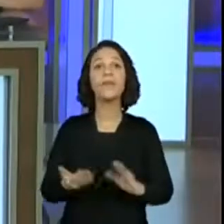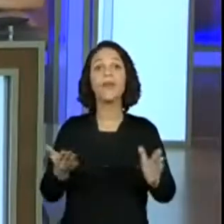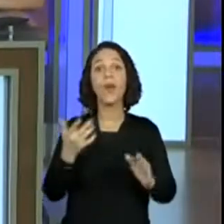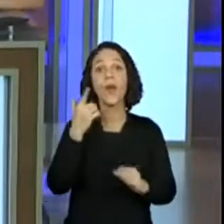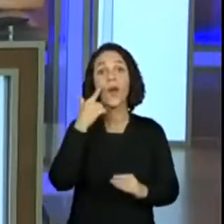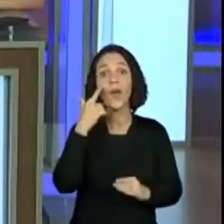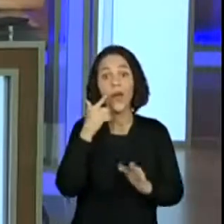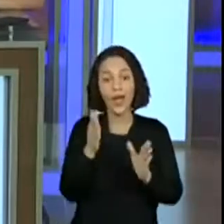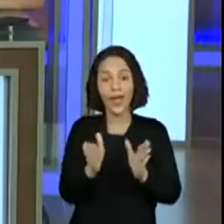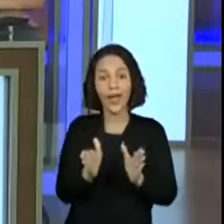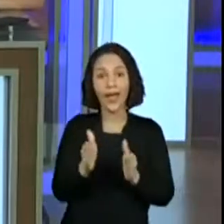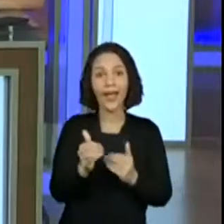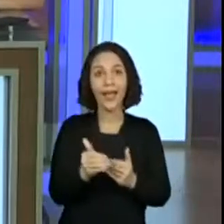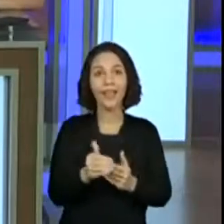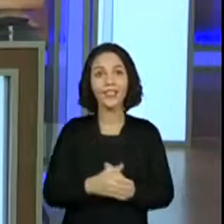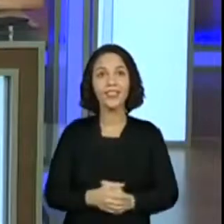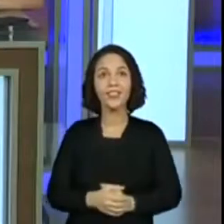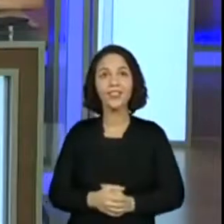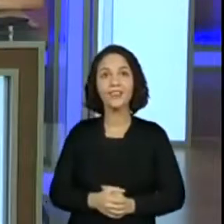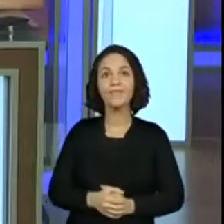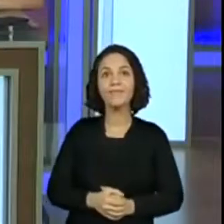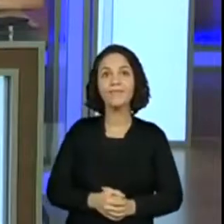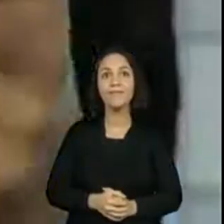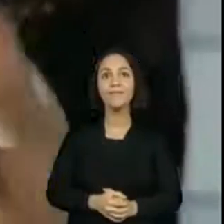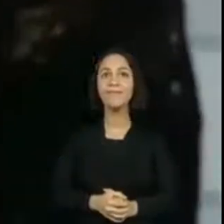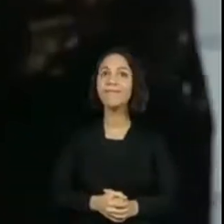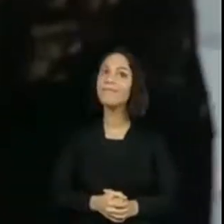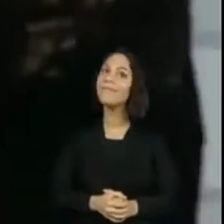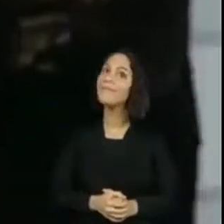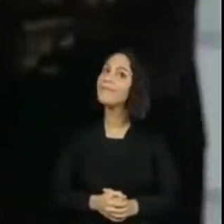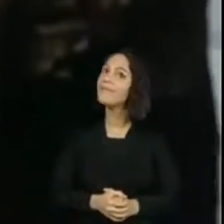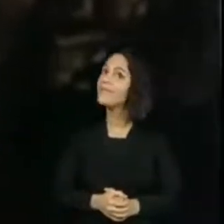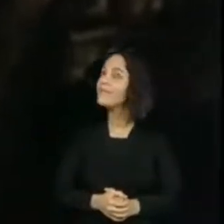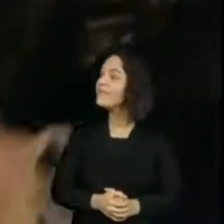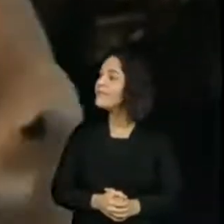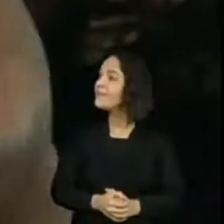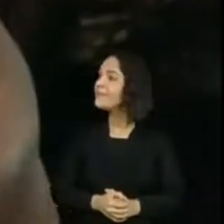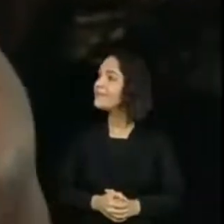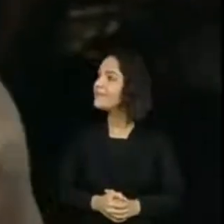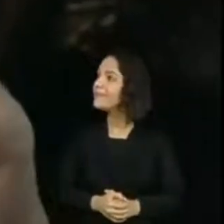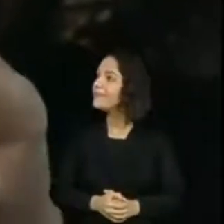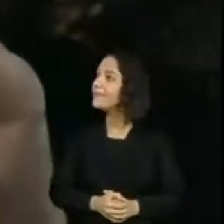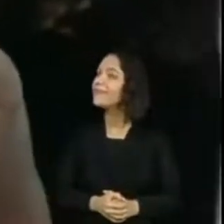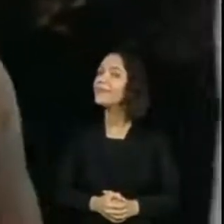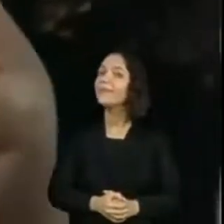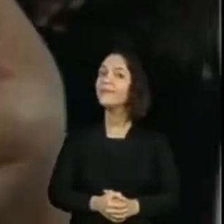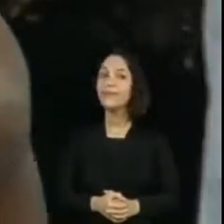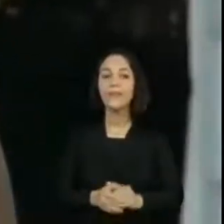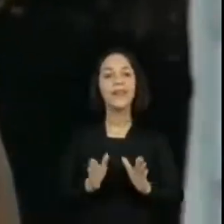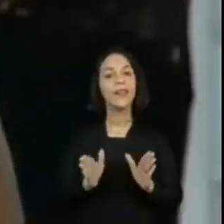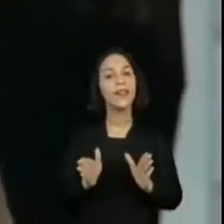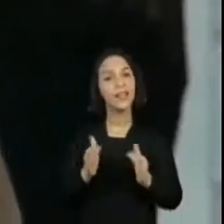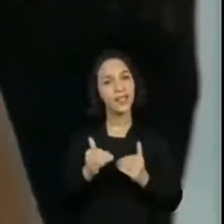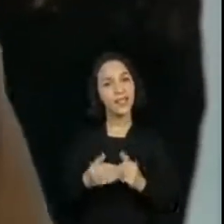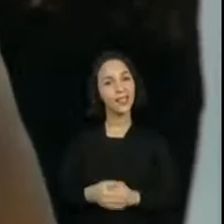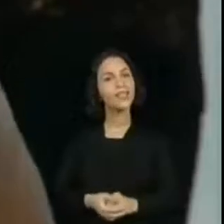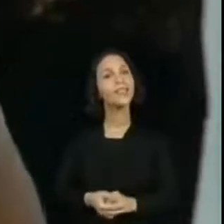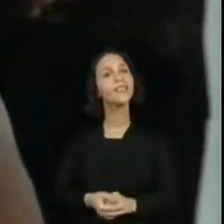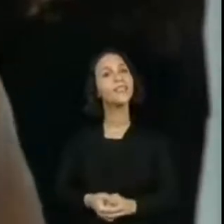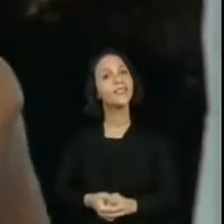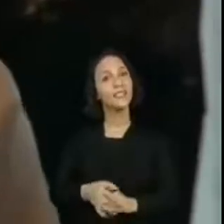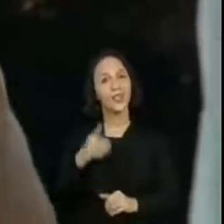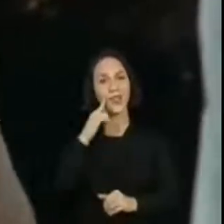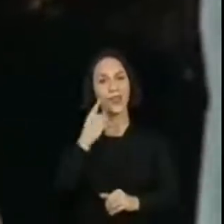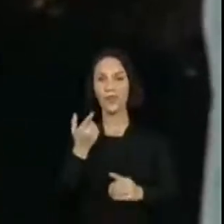tem essa caixinha aqui, Pro. Essa caixinha. Vou tirar até a tampinha dela para ficar